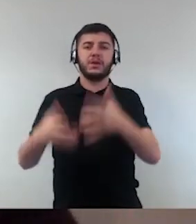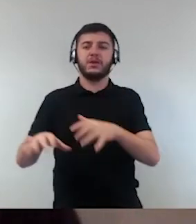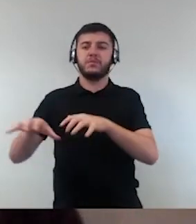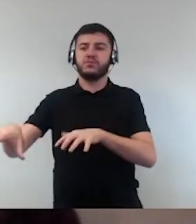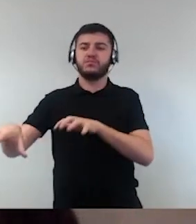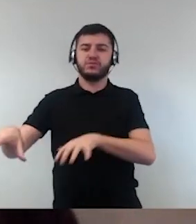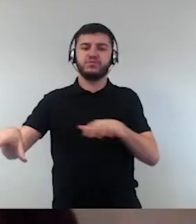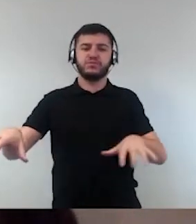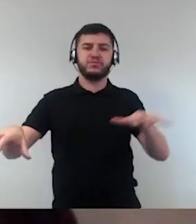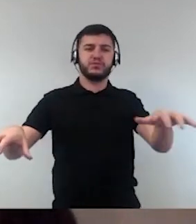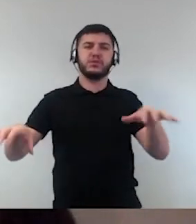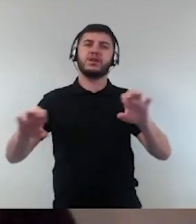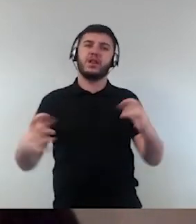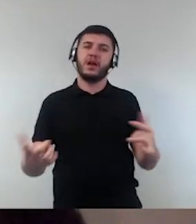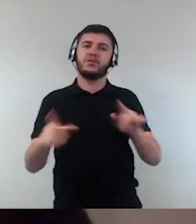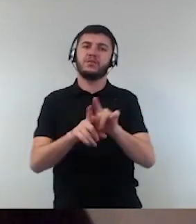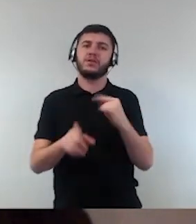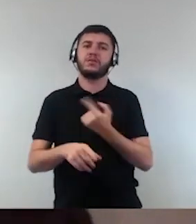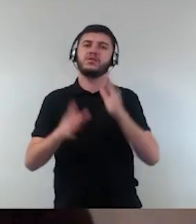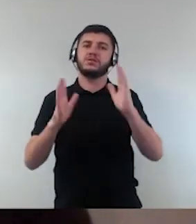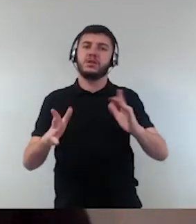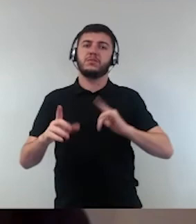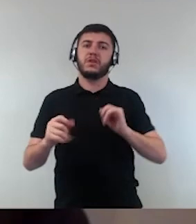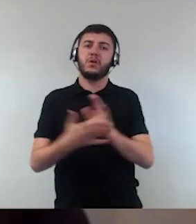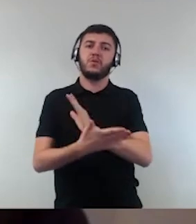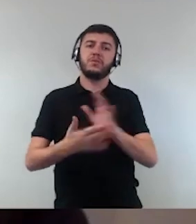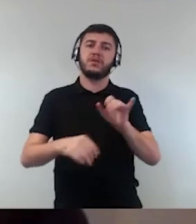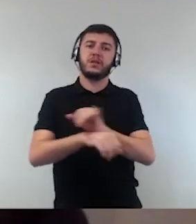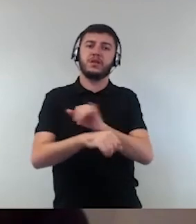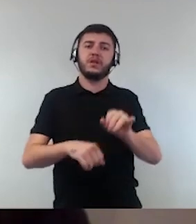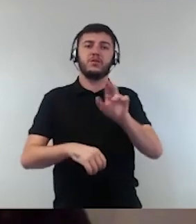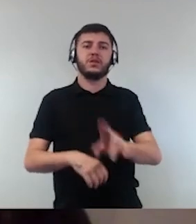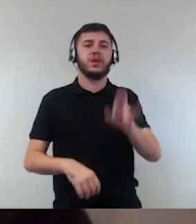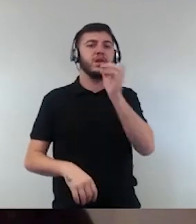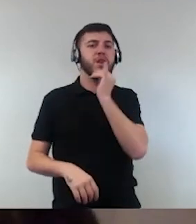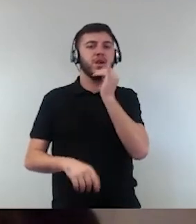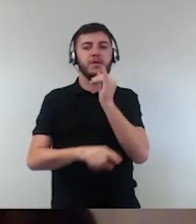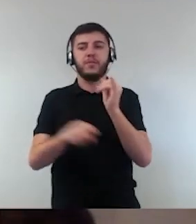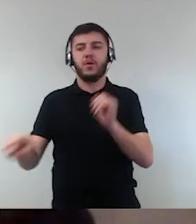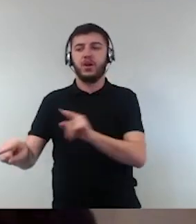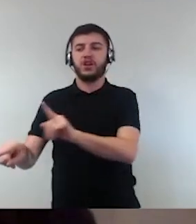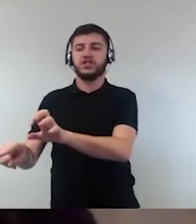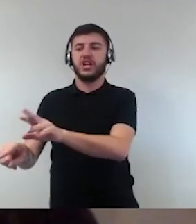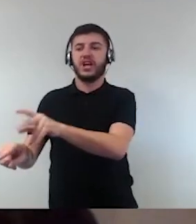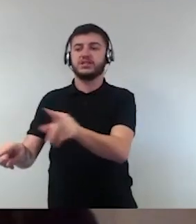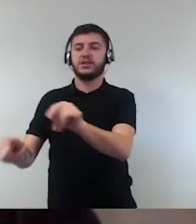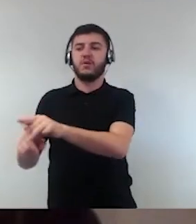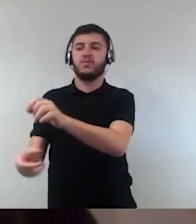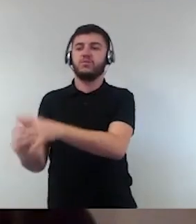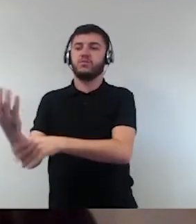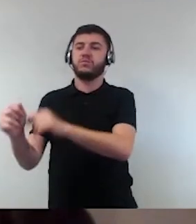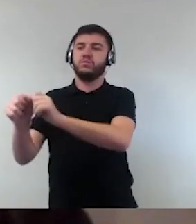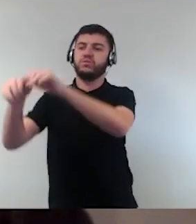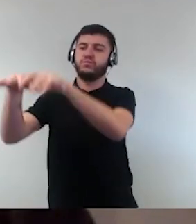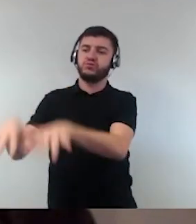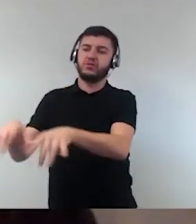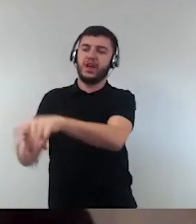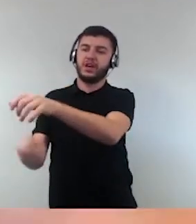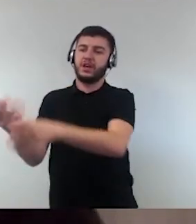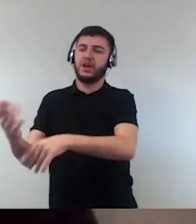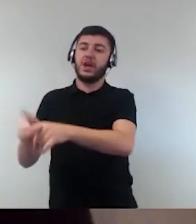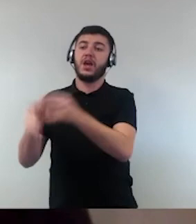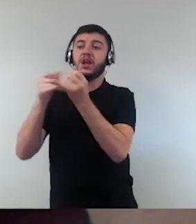gente tem alguns instrumentos que podem ser utilizados. Temos que analisar, por exemplo, a geração distribuída, como que vai acontecer, o que é que vai acontecer com a geração